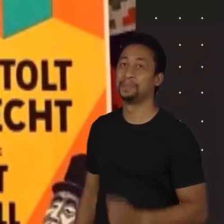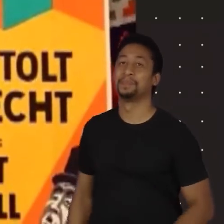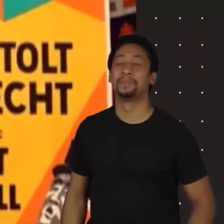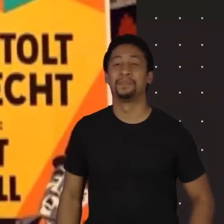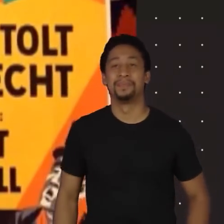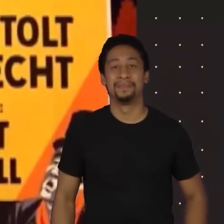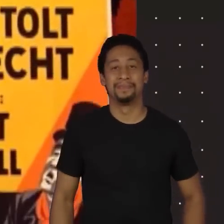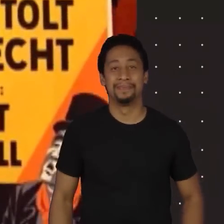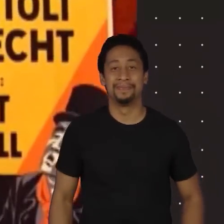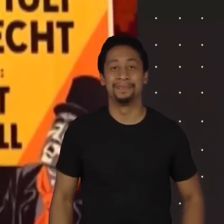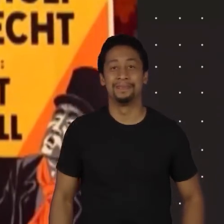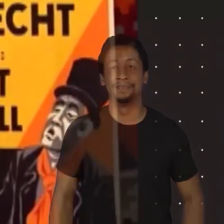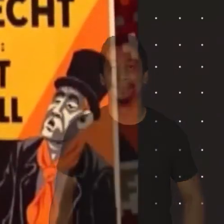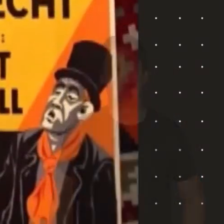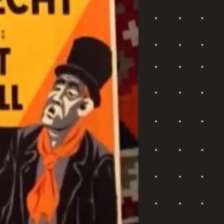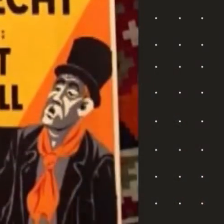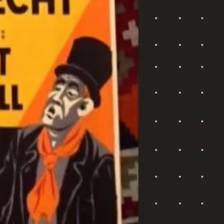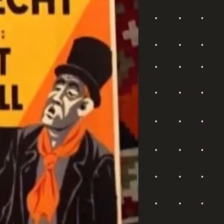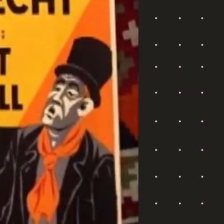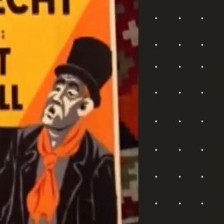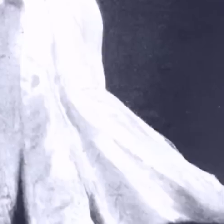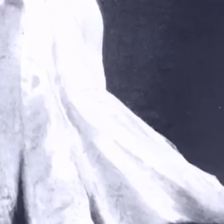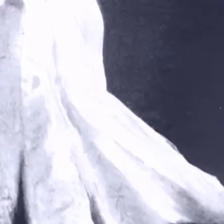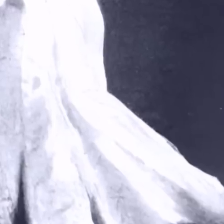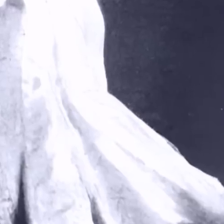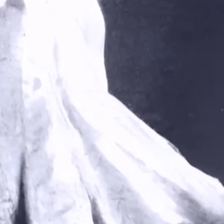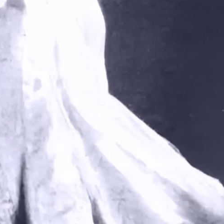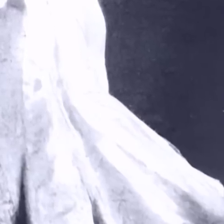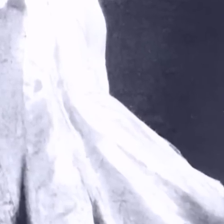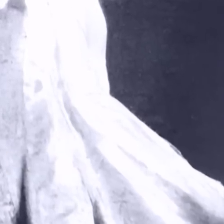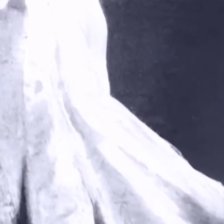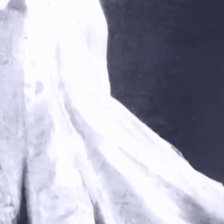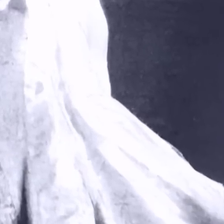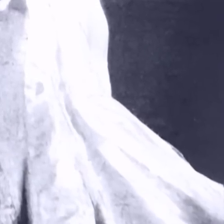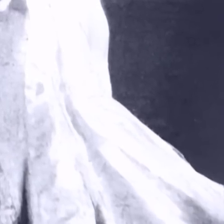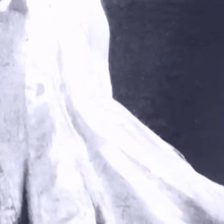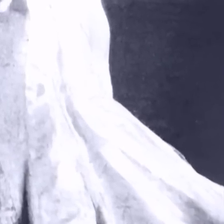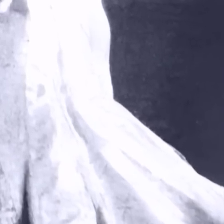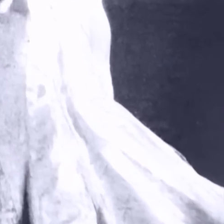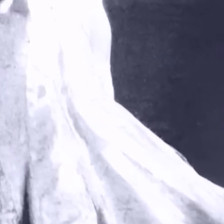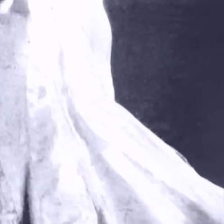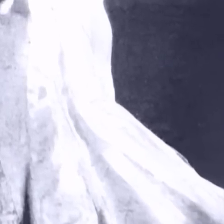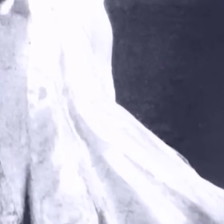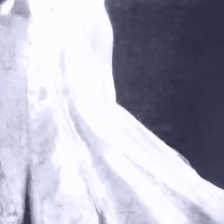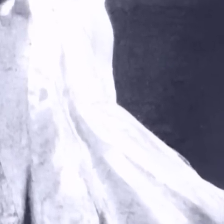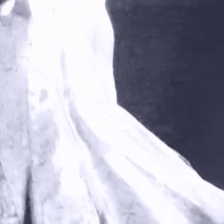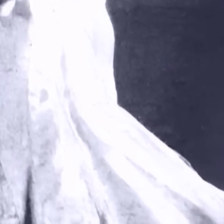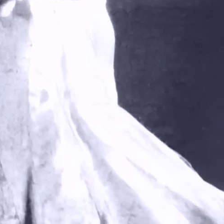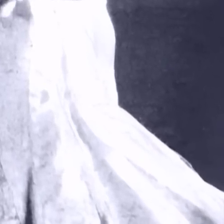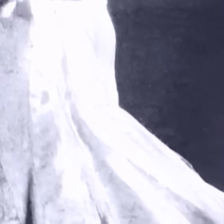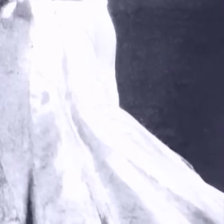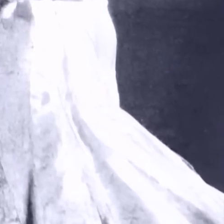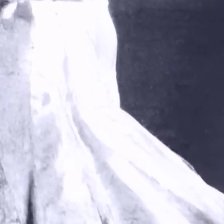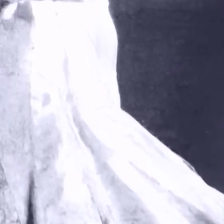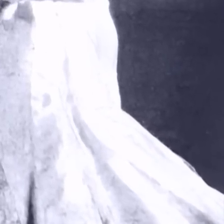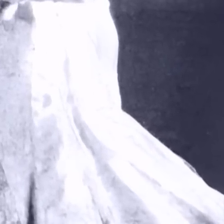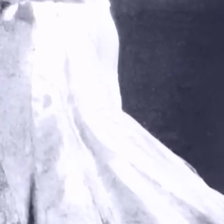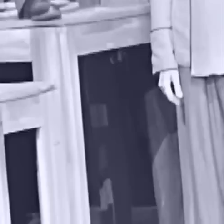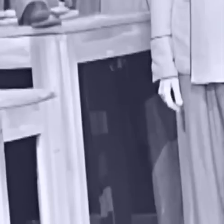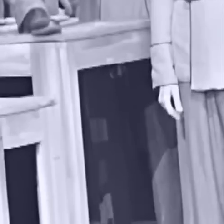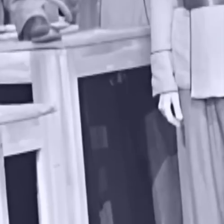Anstatt dass Sie zu Hause bleiben und im warmen Bett, brauchen Sie